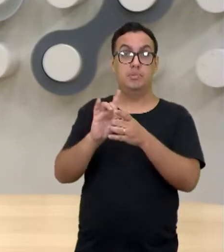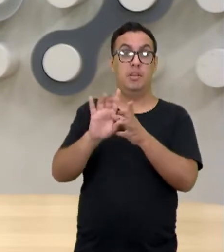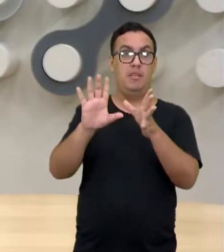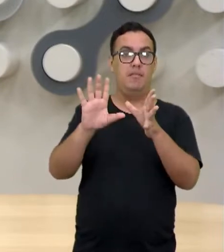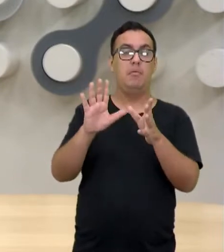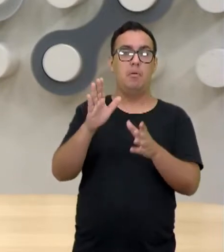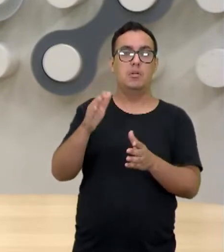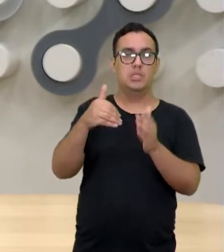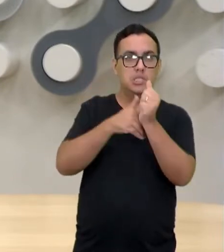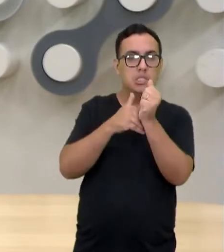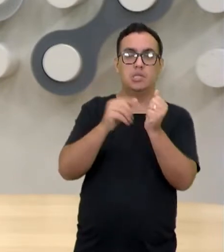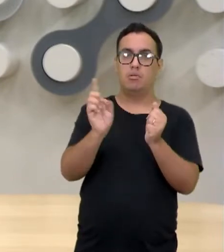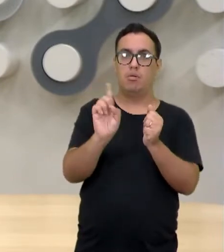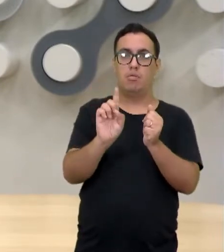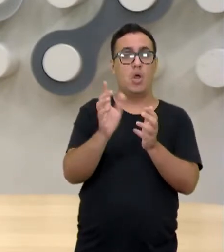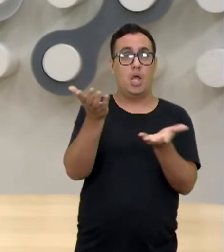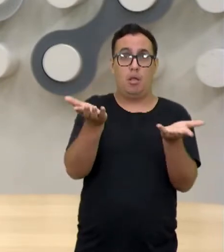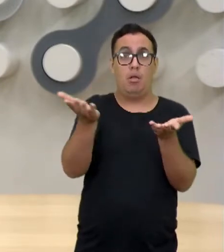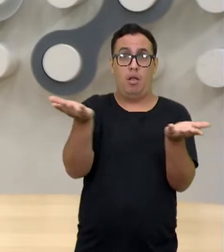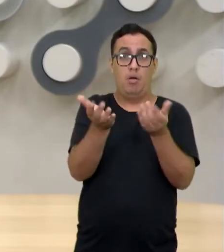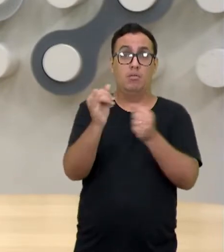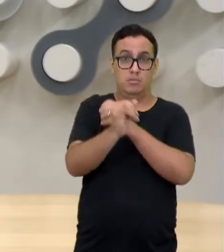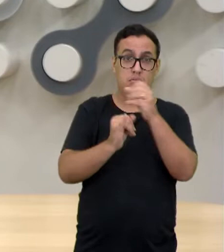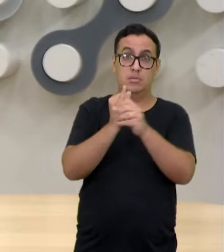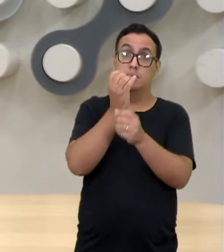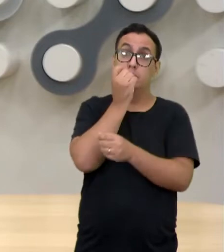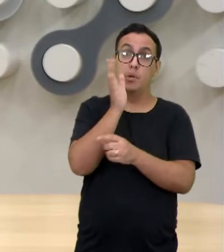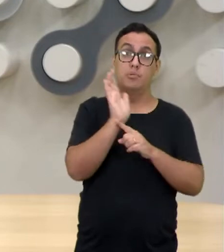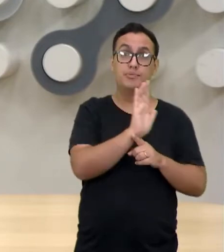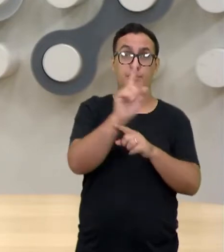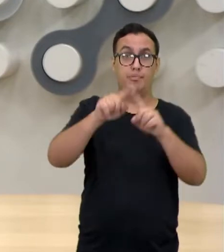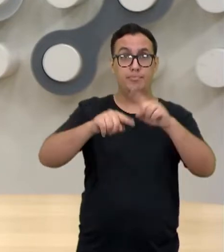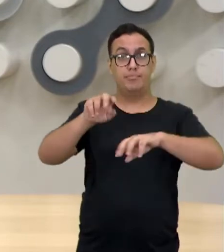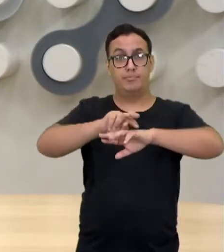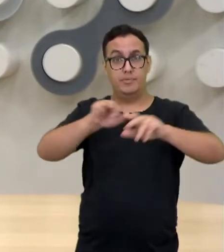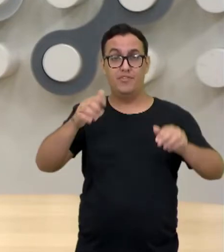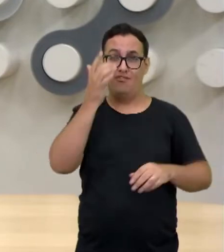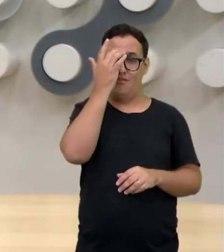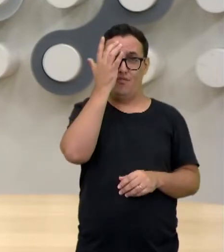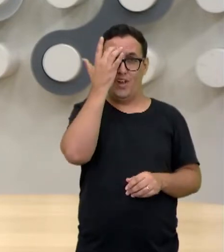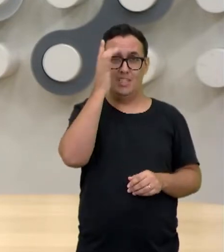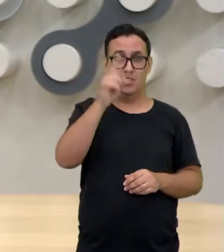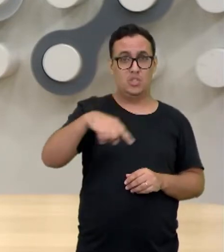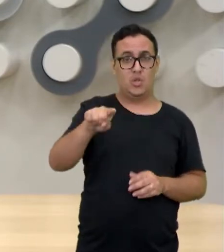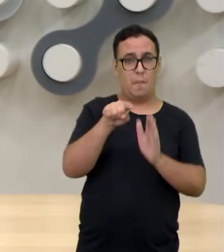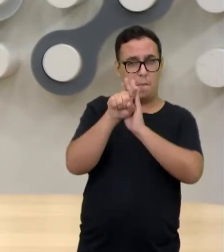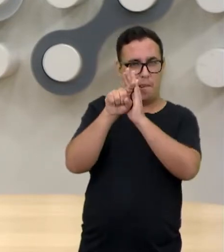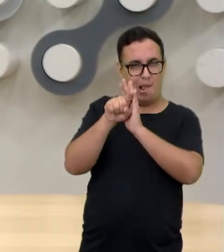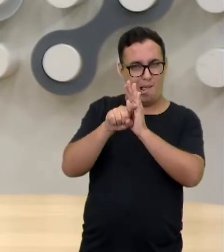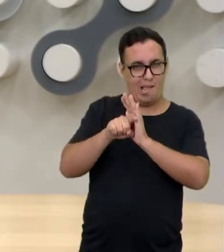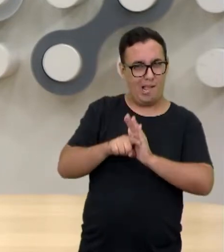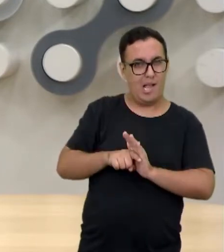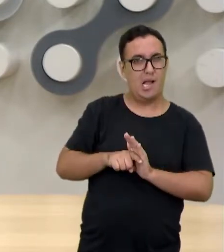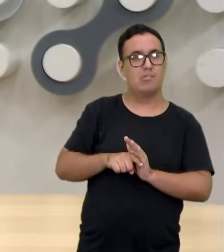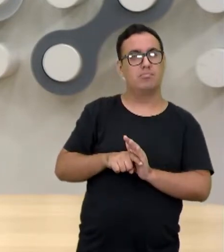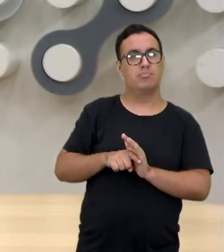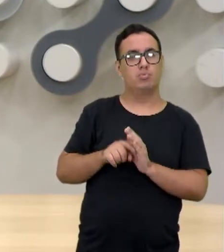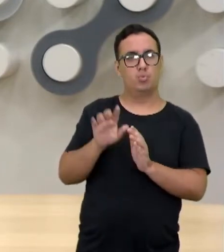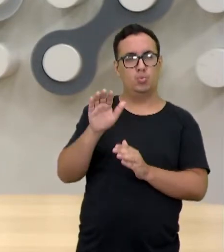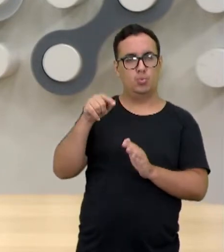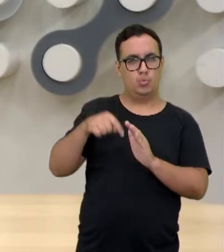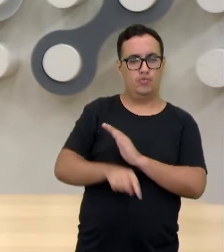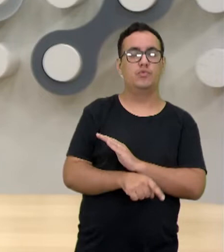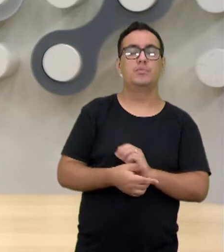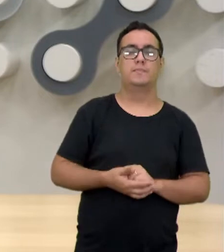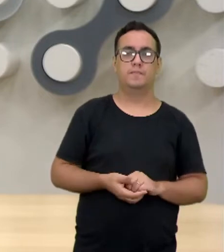verdade, a internet é mais uma ferramenta que veio para facilitar as nossas pesquisas acadêmicas. Uma outra